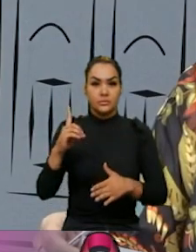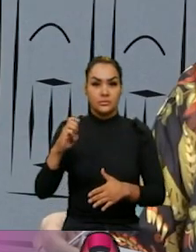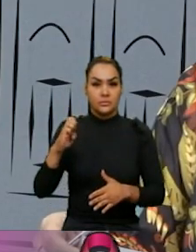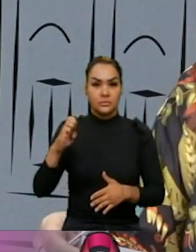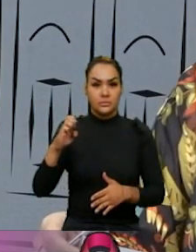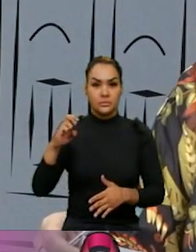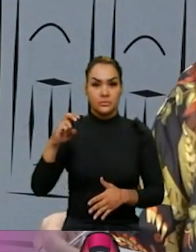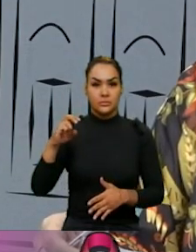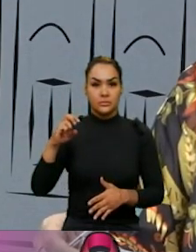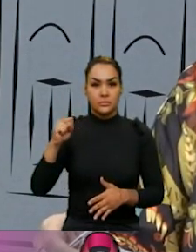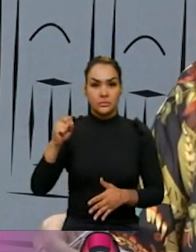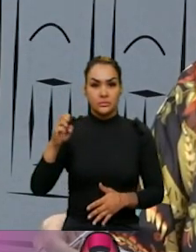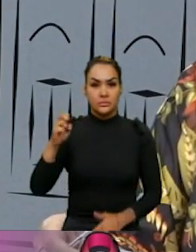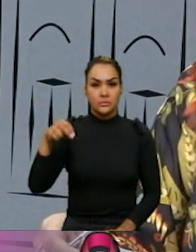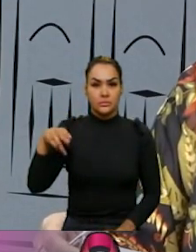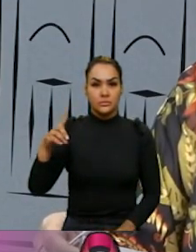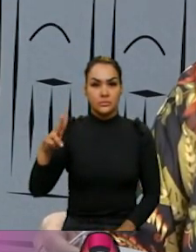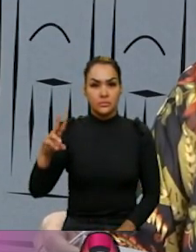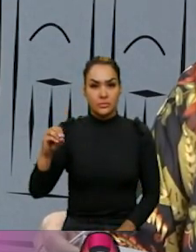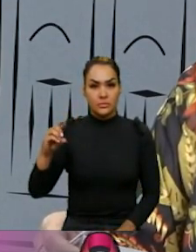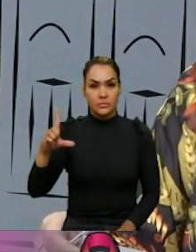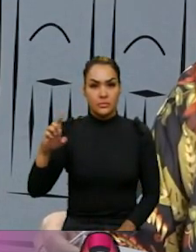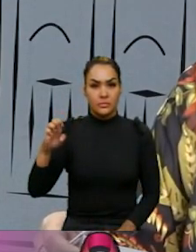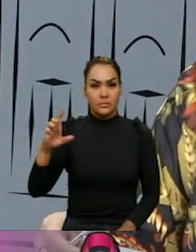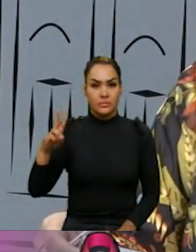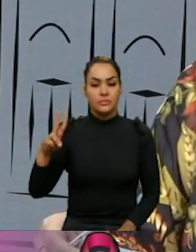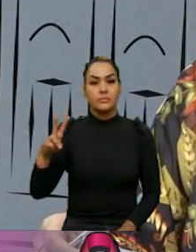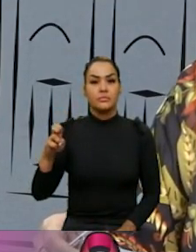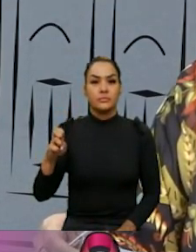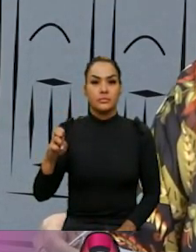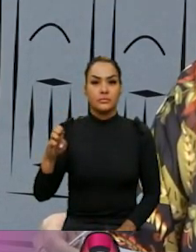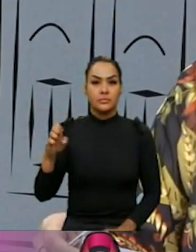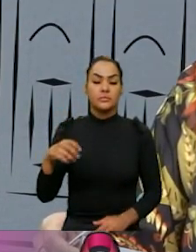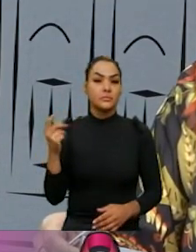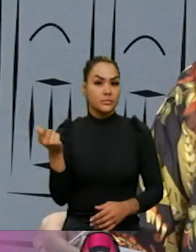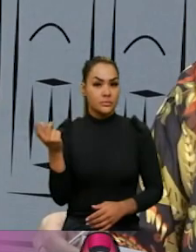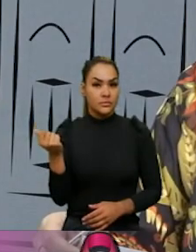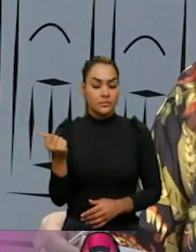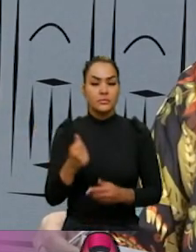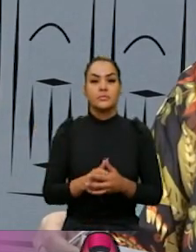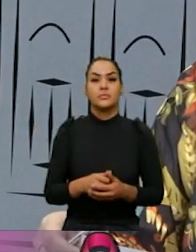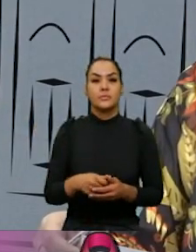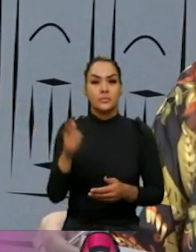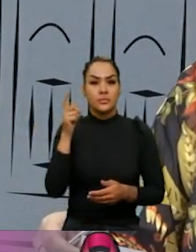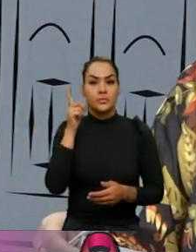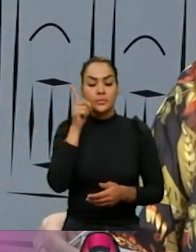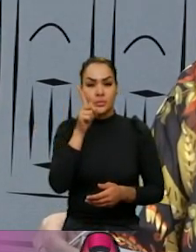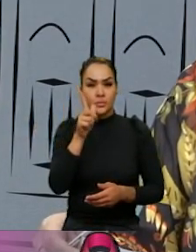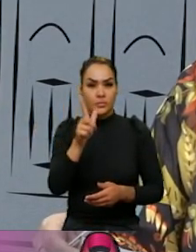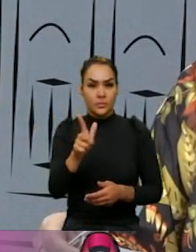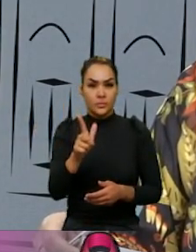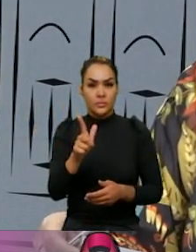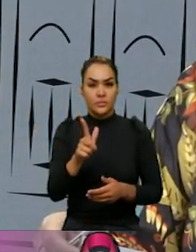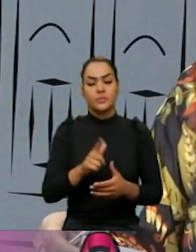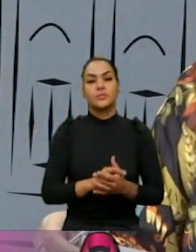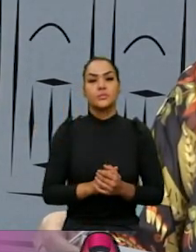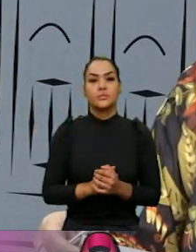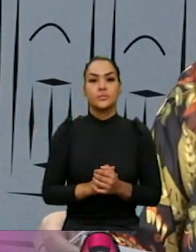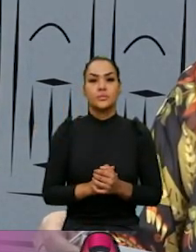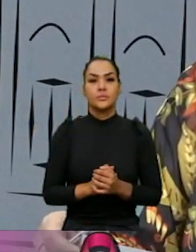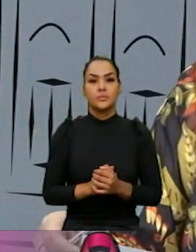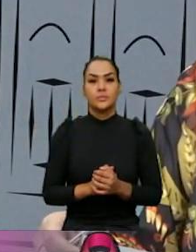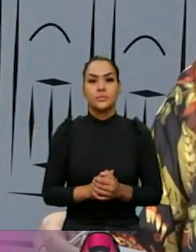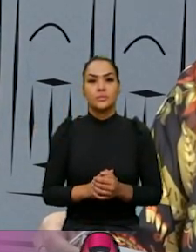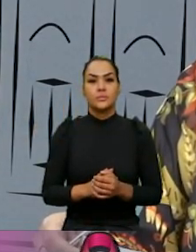Fomento do Estado de São Paulo, operações de crédito com outorga de garantia e da outras providências. Sala